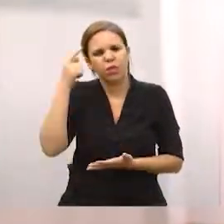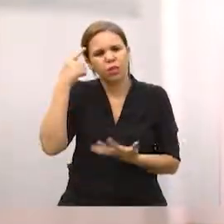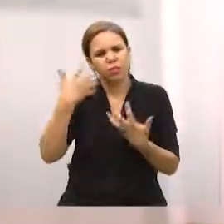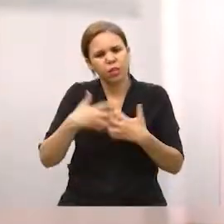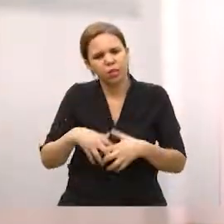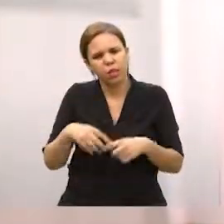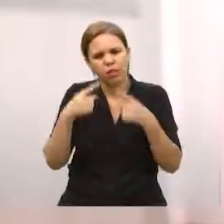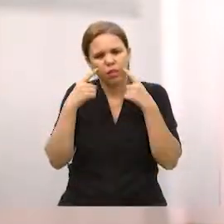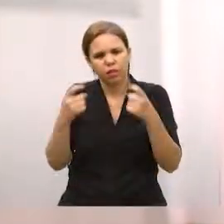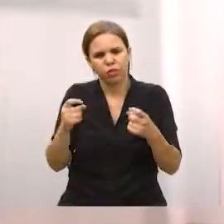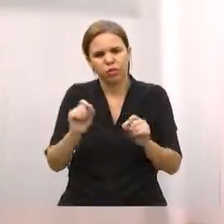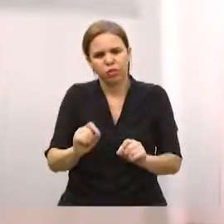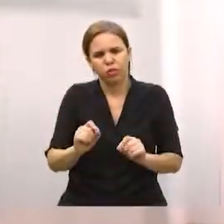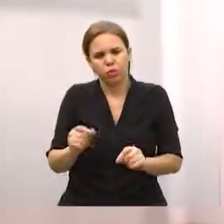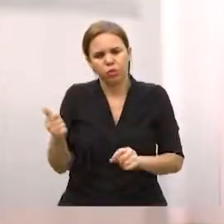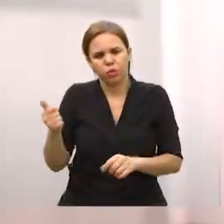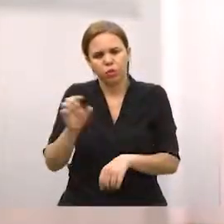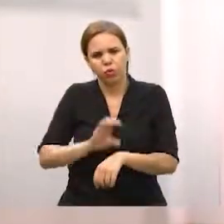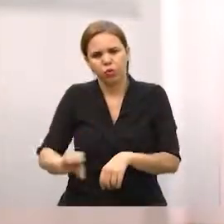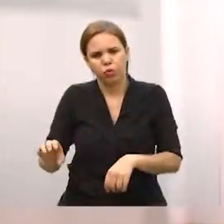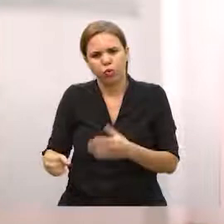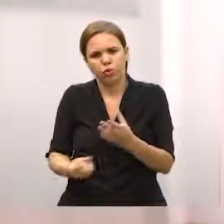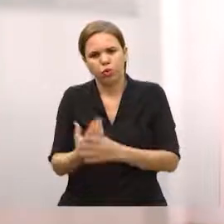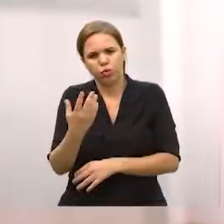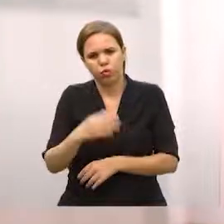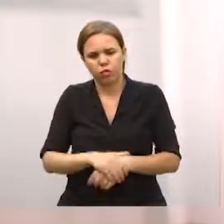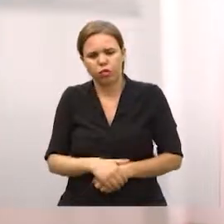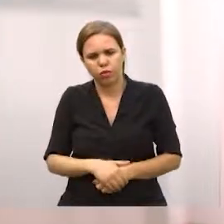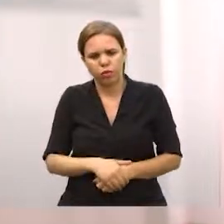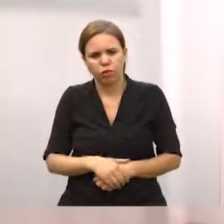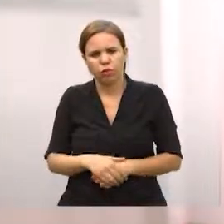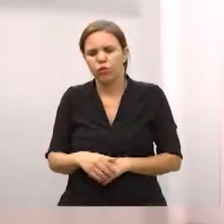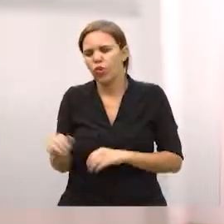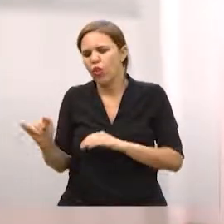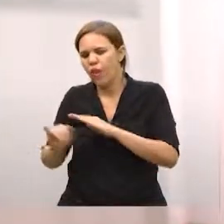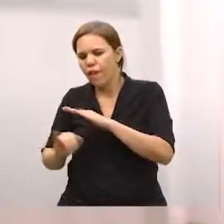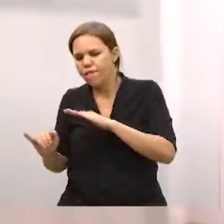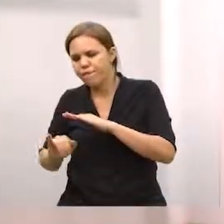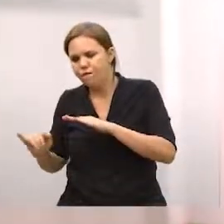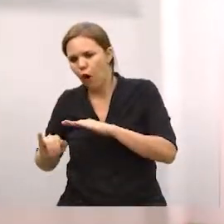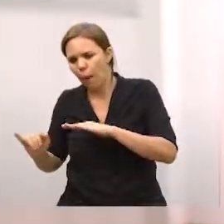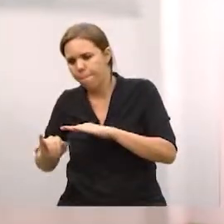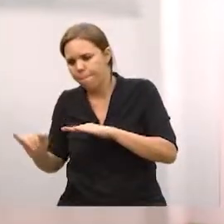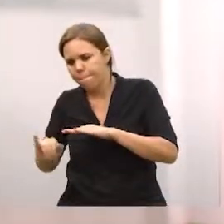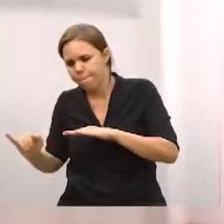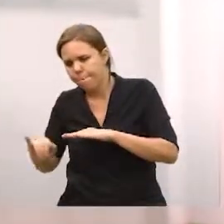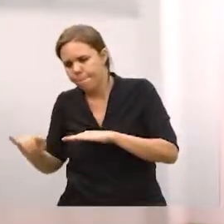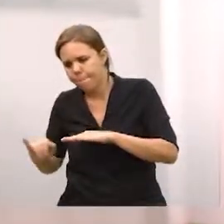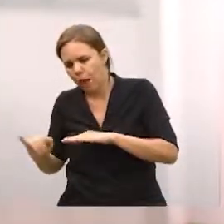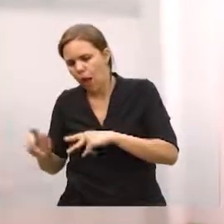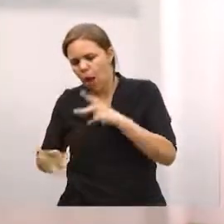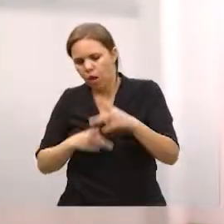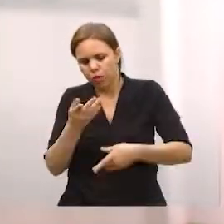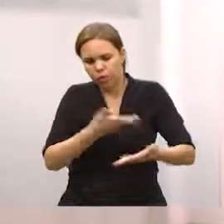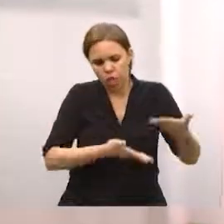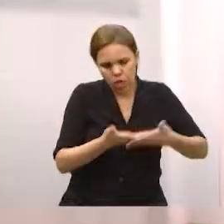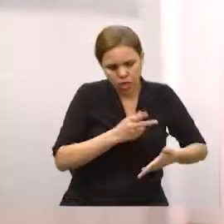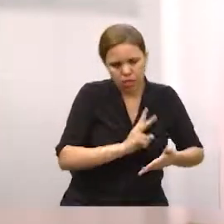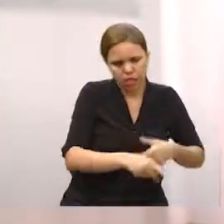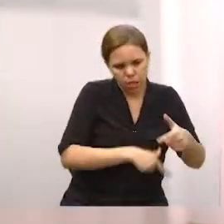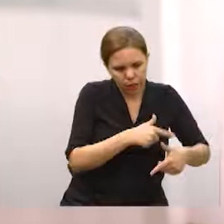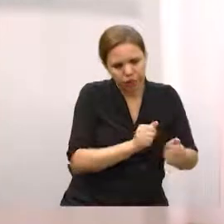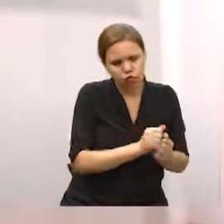comecei a pensar que poderia ser interessante. O primeiro curso aconteceu de maneira muito informal, né? Com pessoas assim do nosso